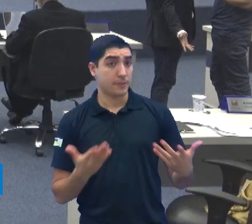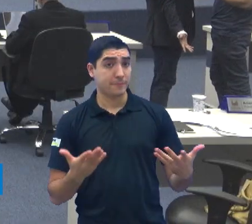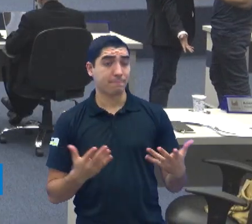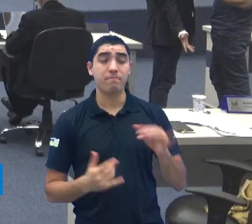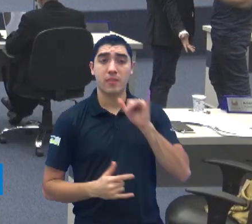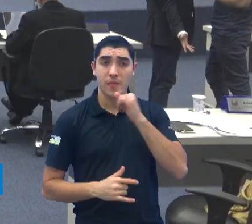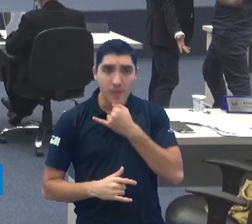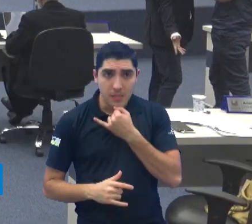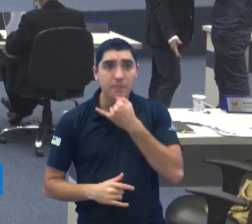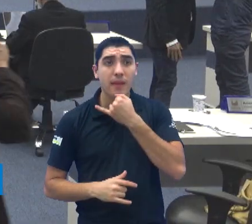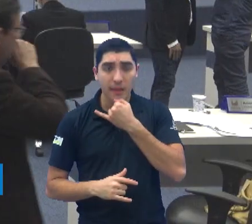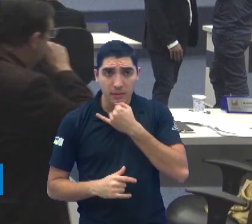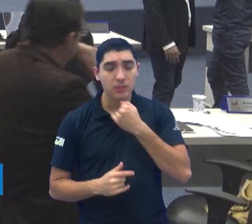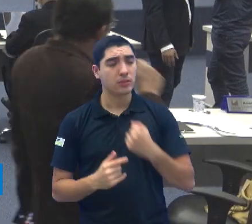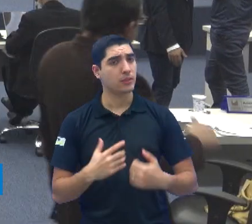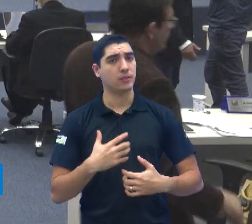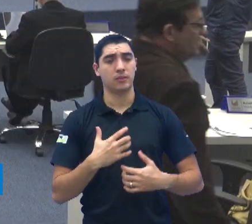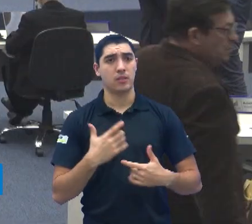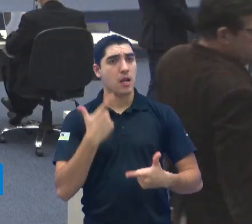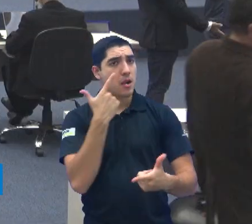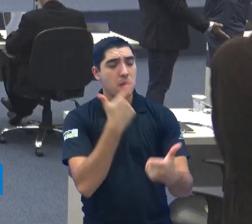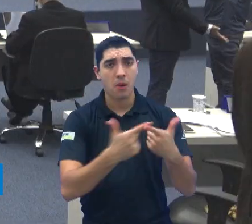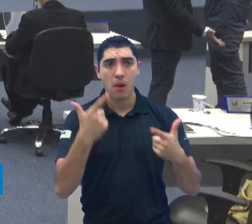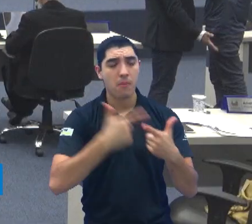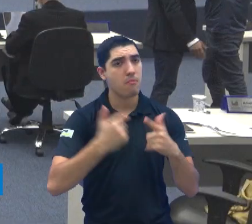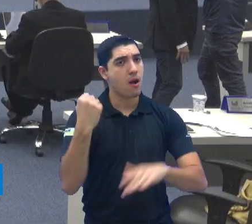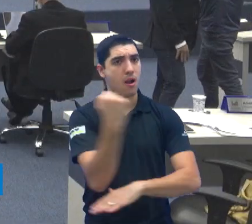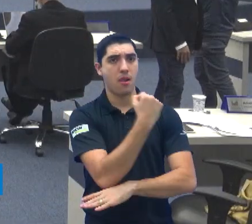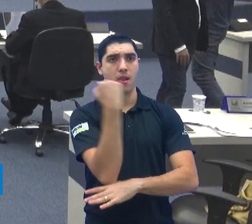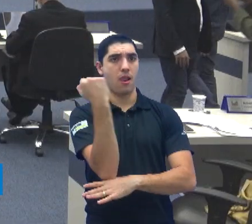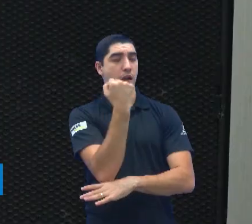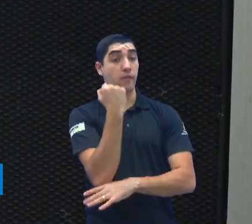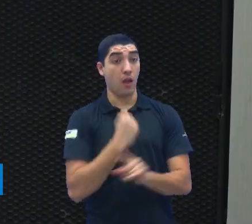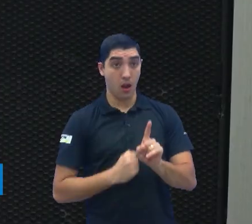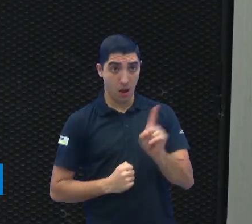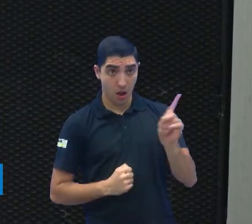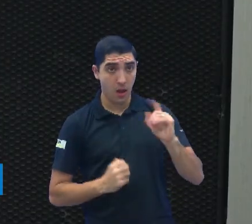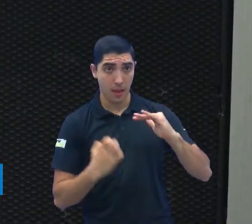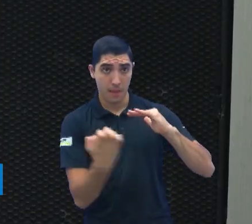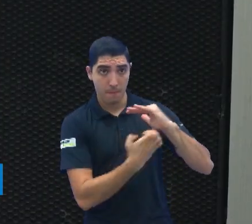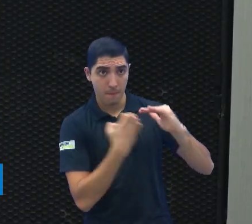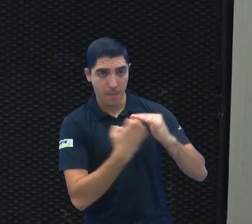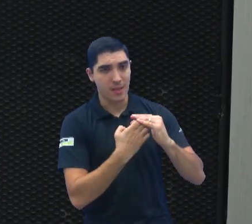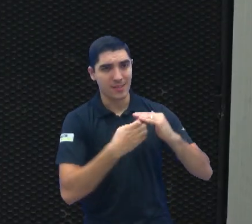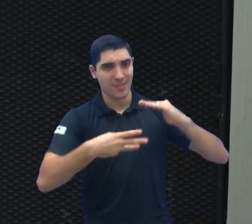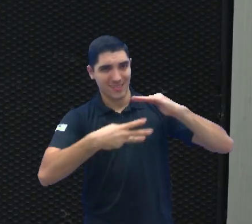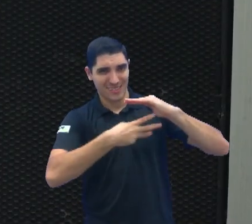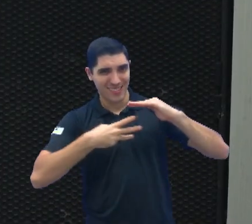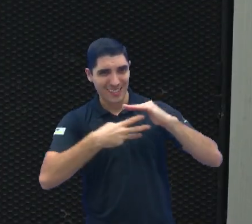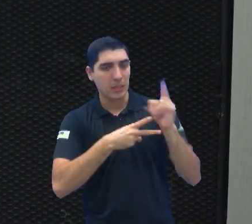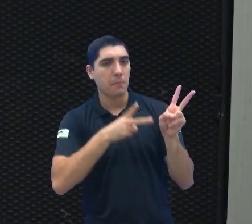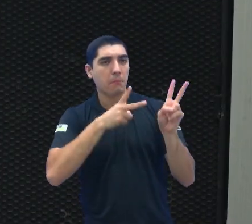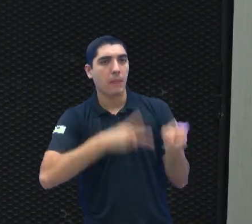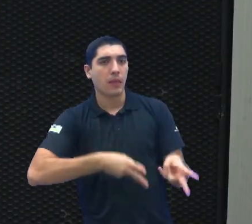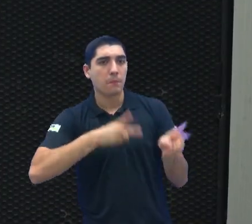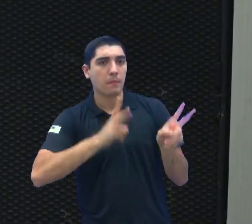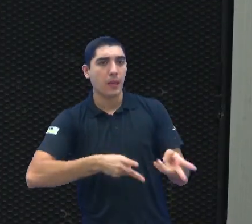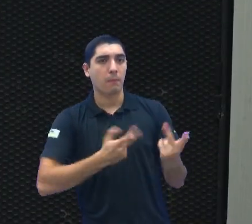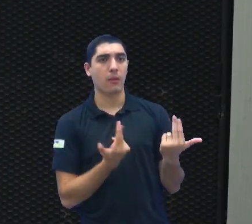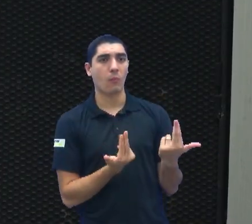infelizmente a situação é precária, a empresa terceirizada continua sendo a mesma, que não